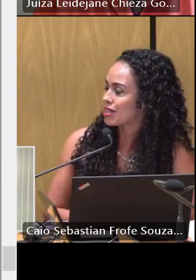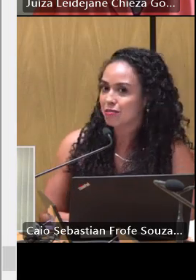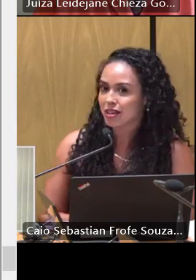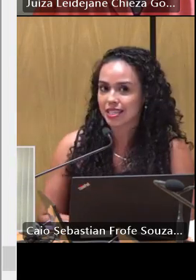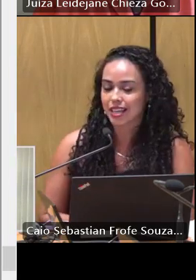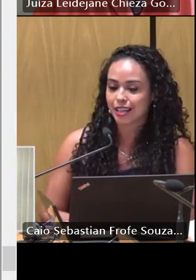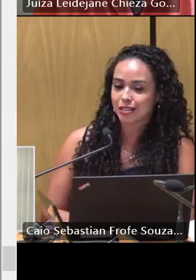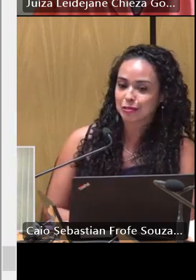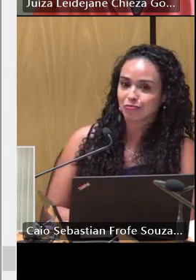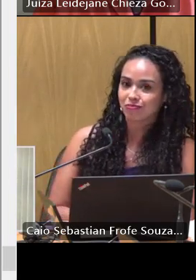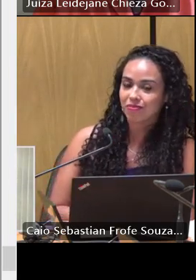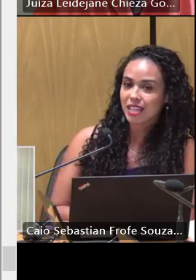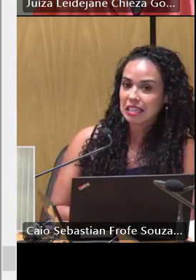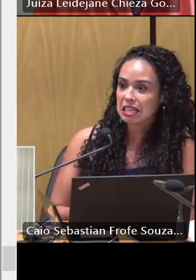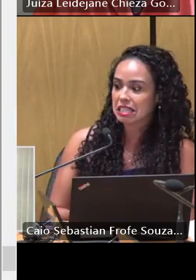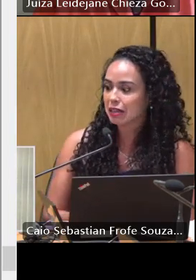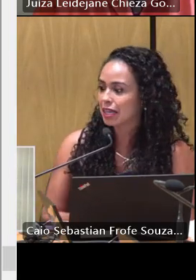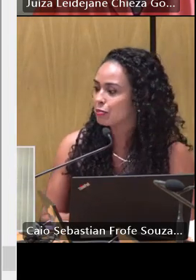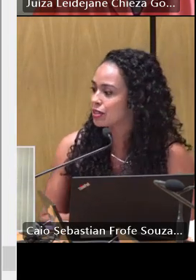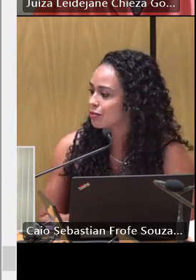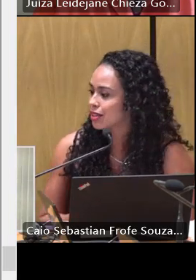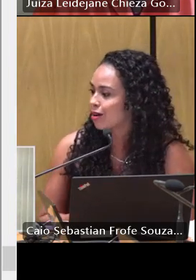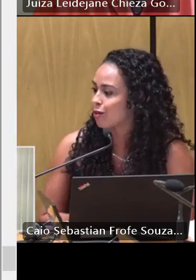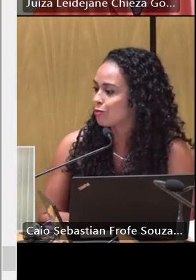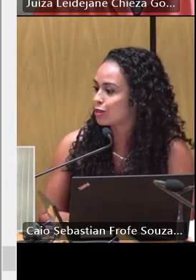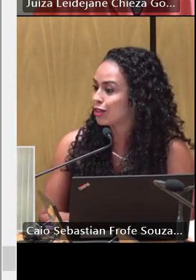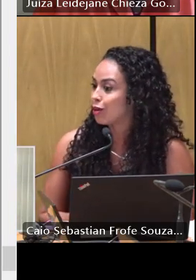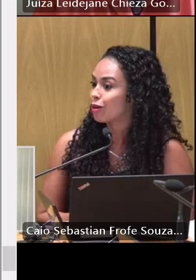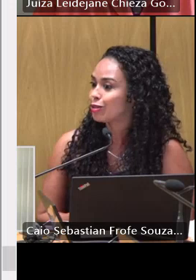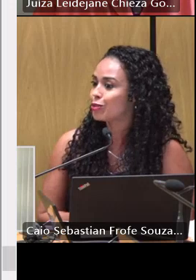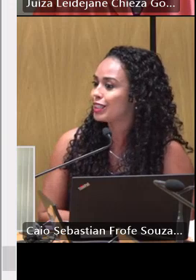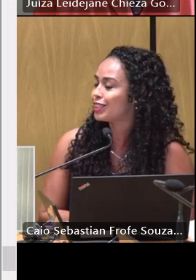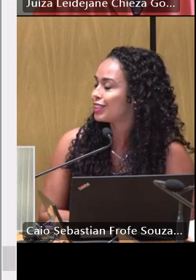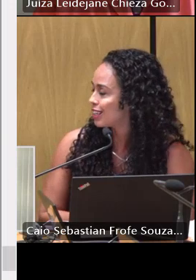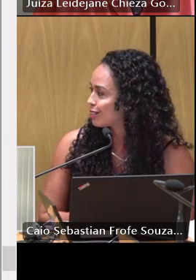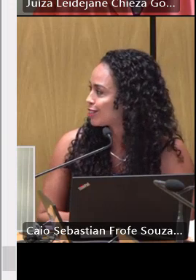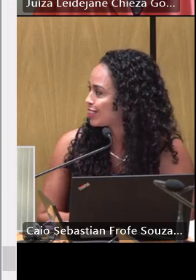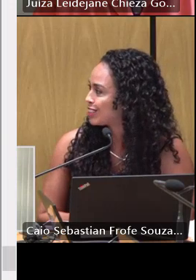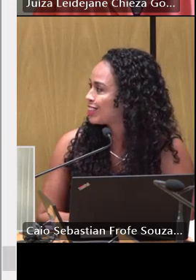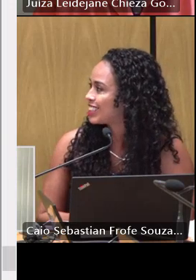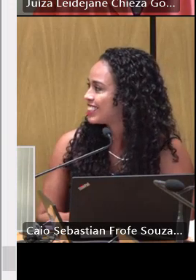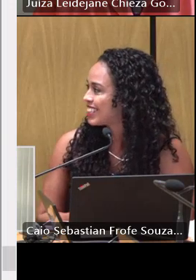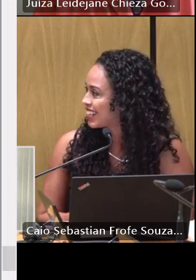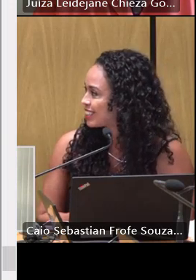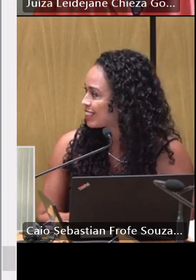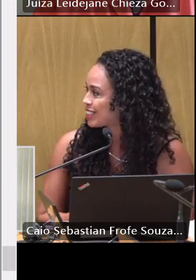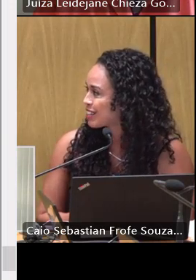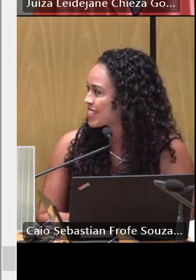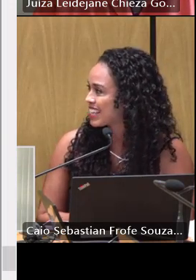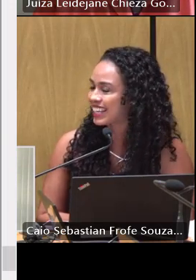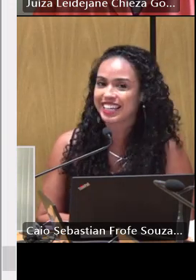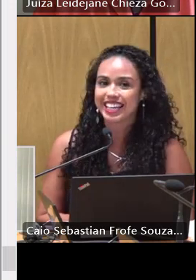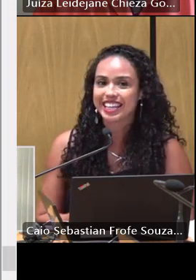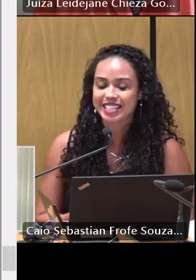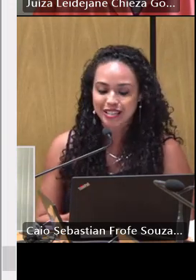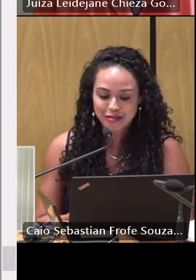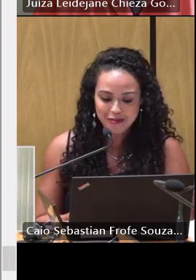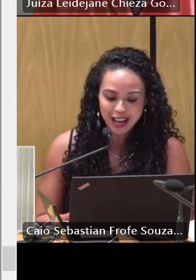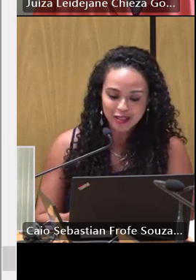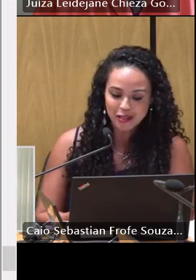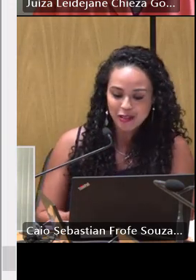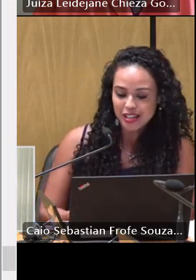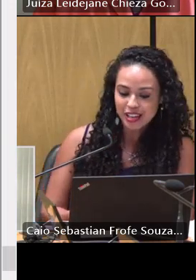passado mais recente trazendo aqui pro tribunal como quantos juízes negros quantas juízas negras nós temos aqui